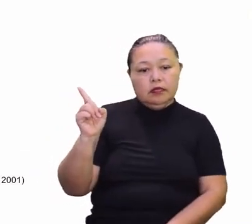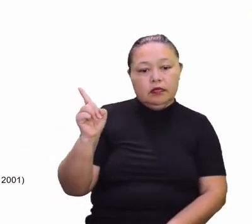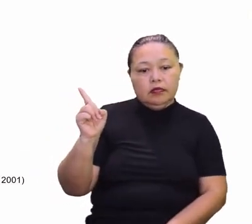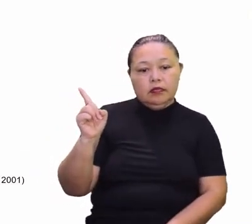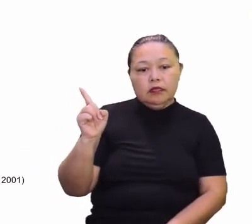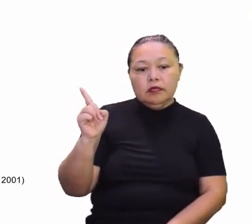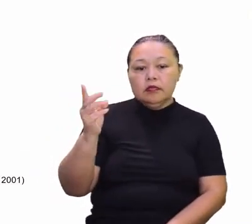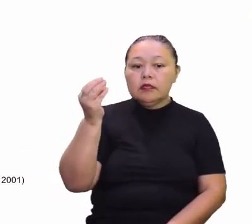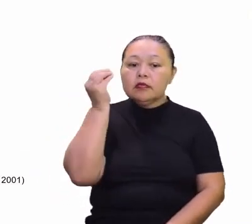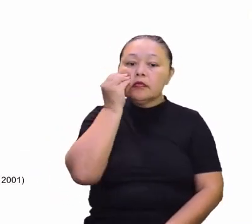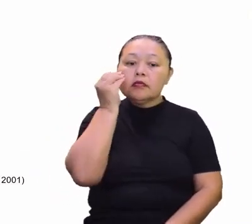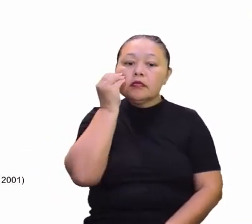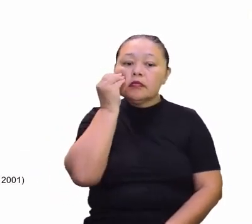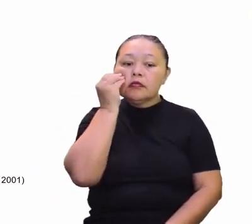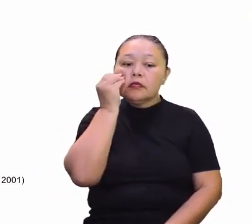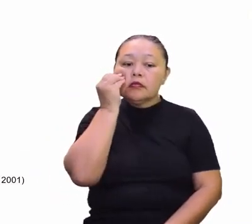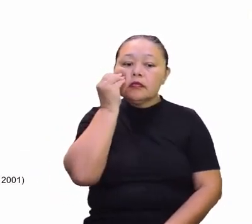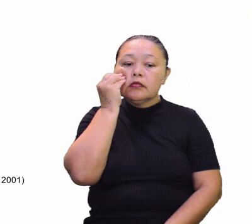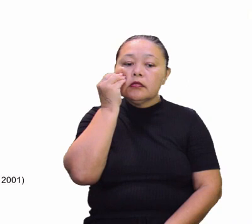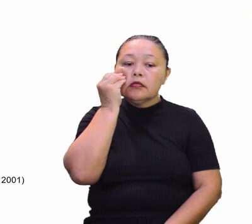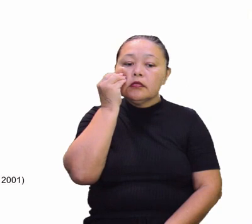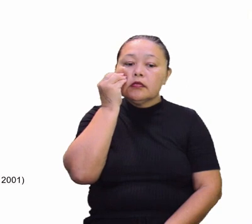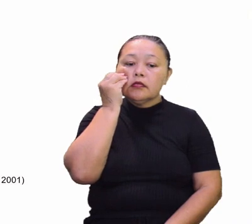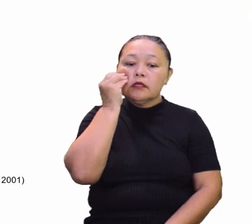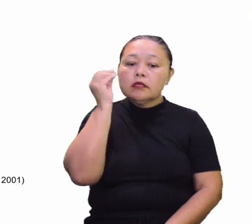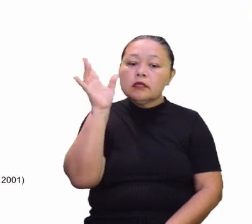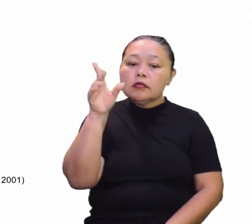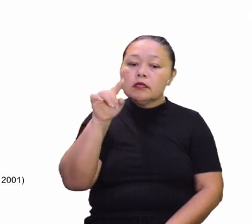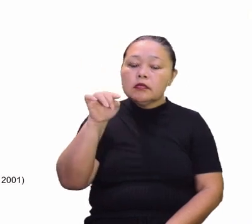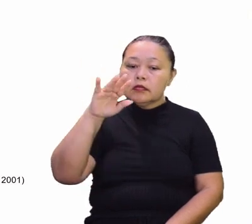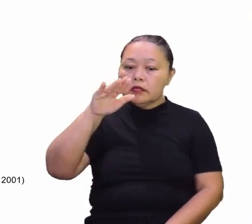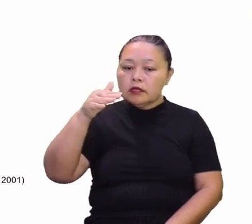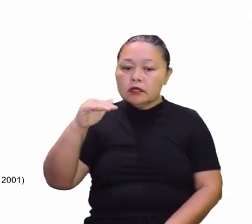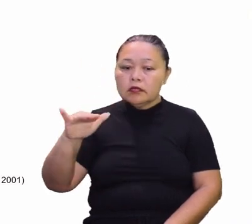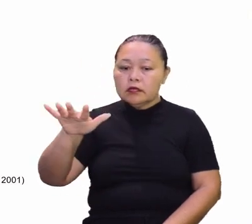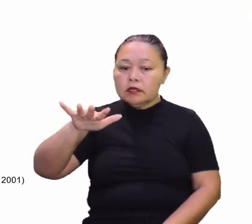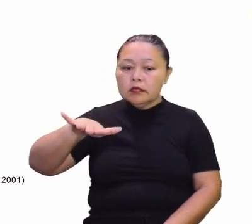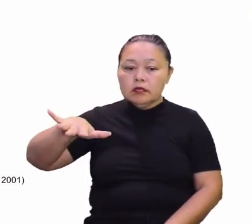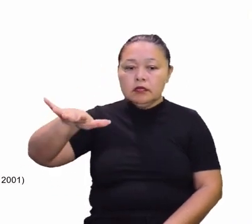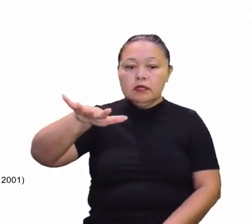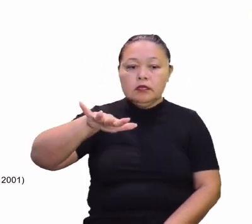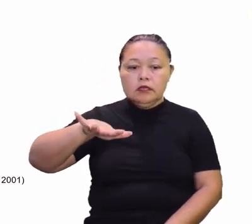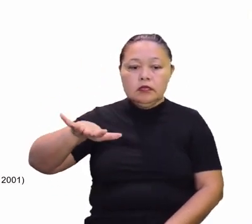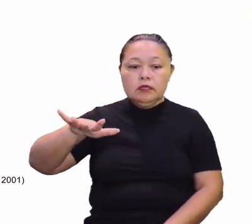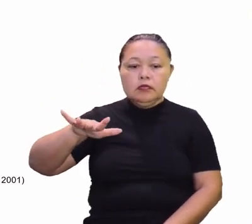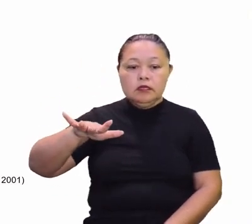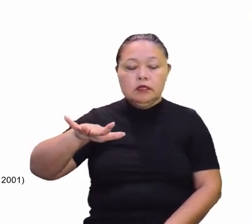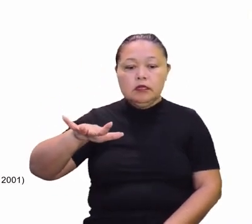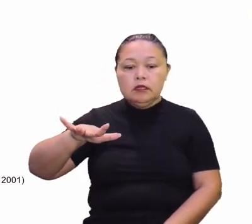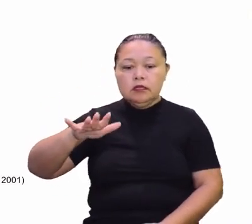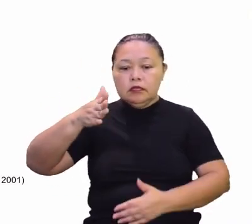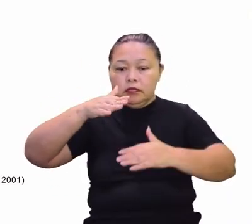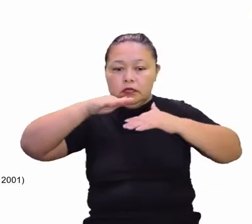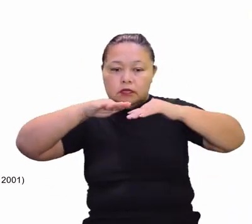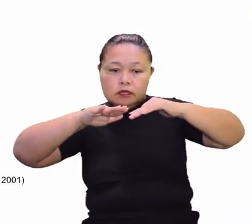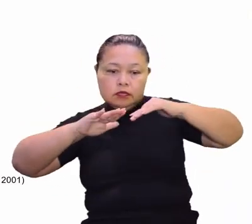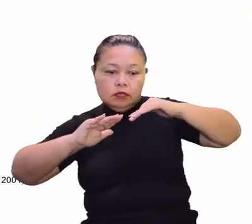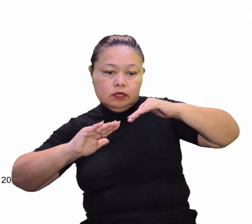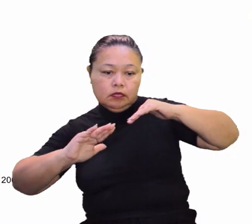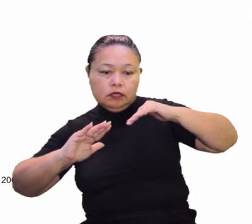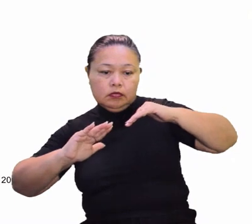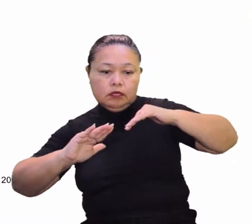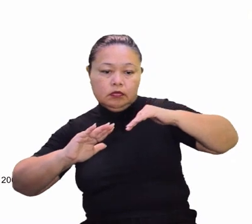Aí a gente consegue verificar a observação, gente, aí nessa região aí, né? Bem rebaixada,